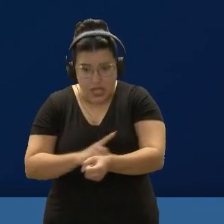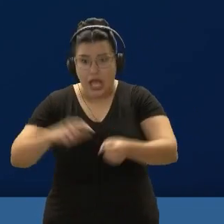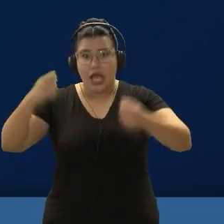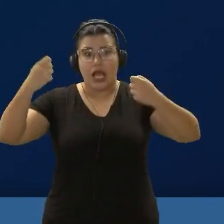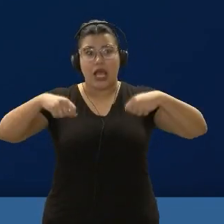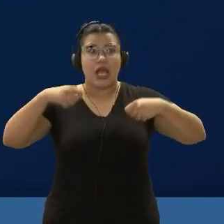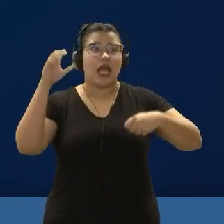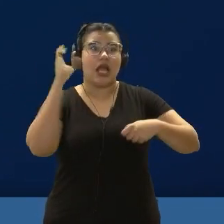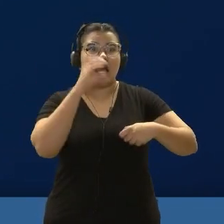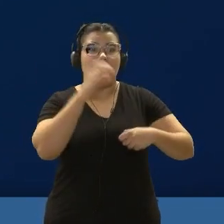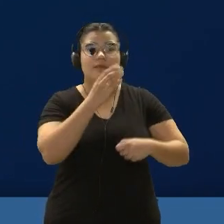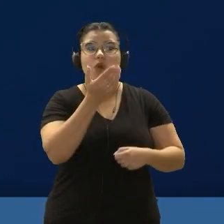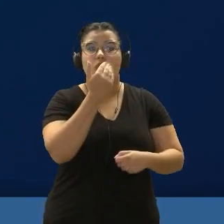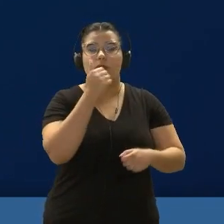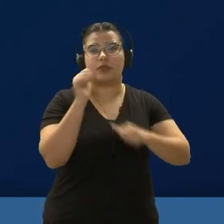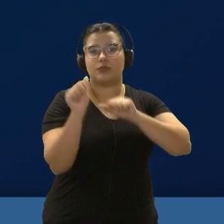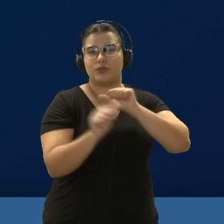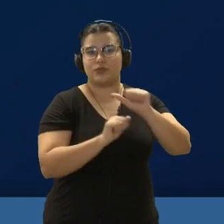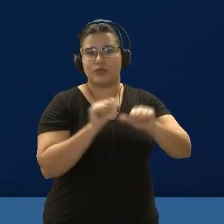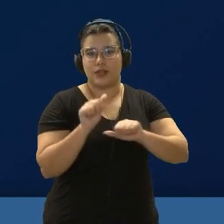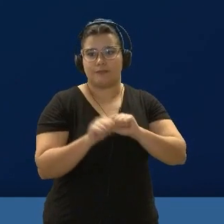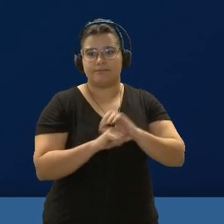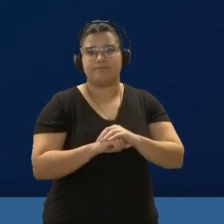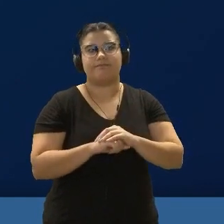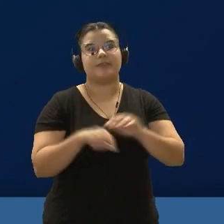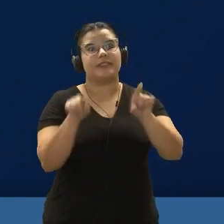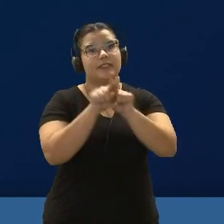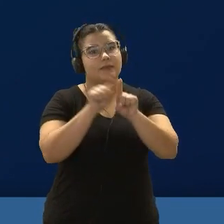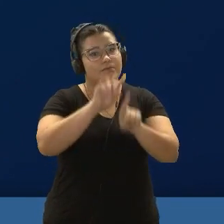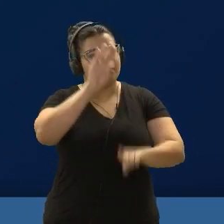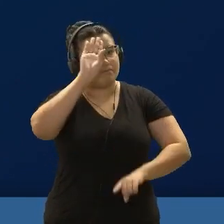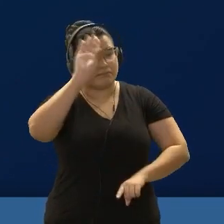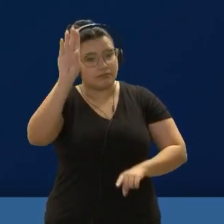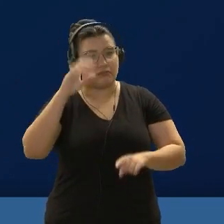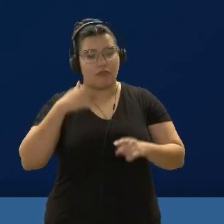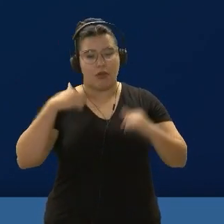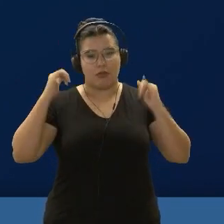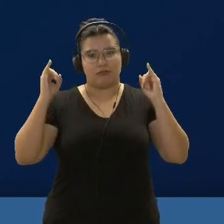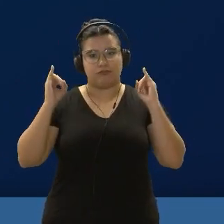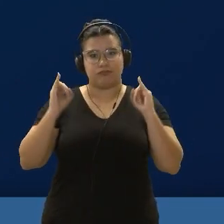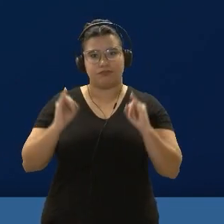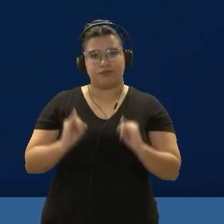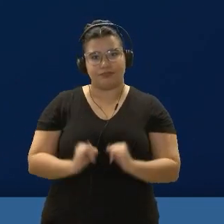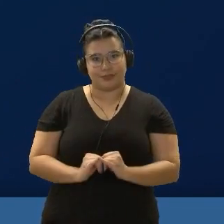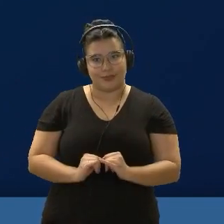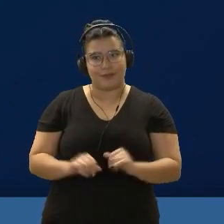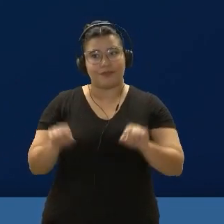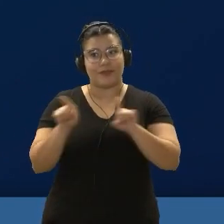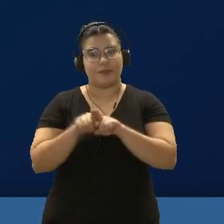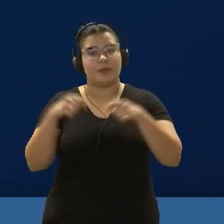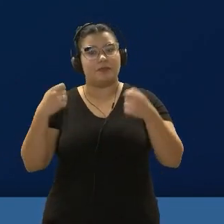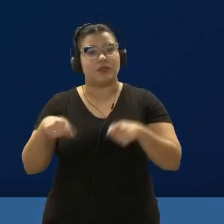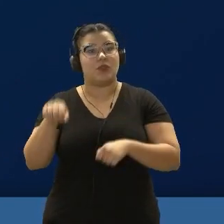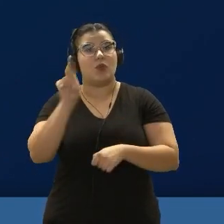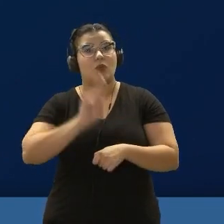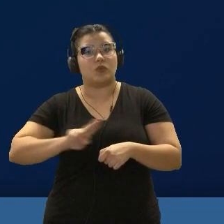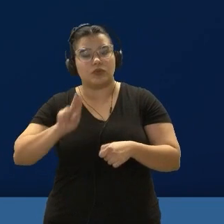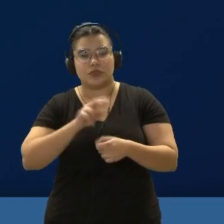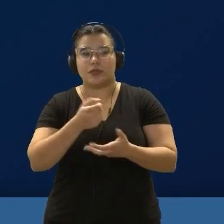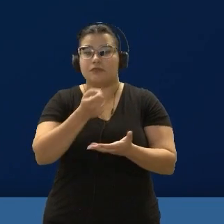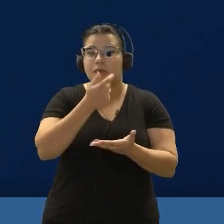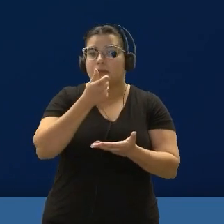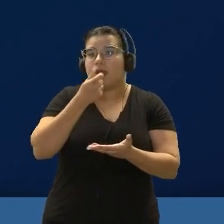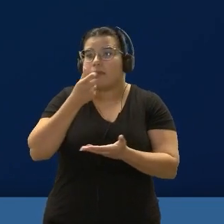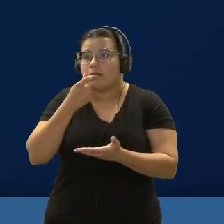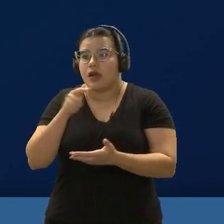nutricional, deve ser a perda de peso. Usar fórmulas, usar suplementos que ajudem